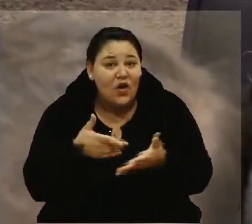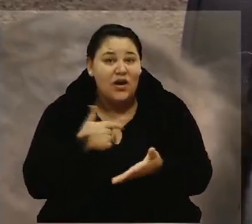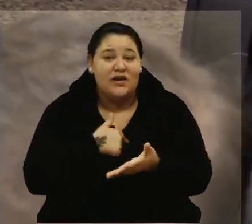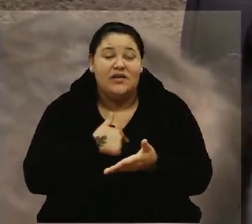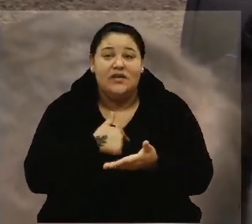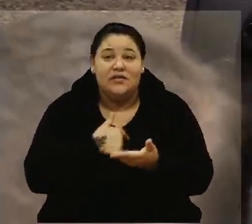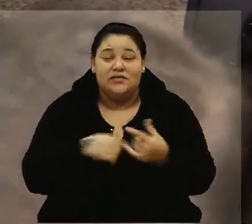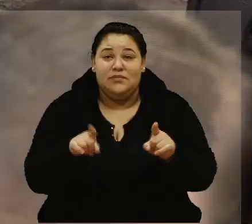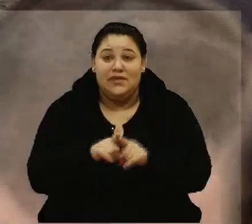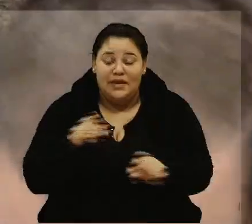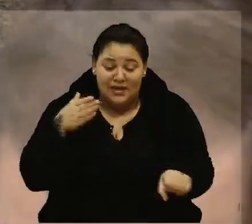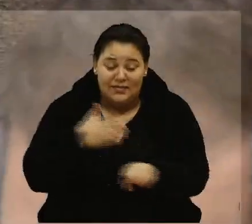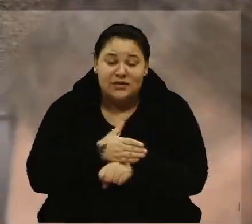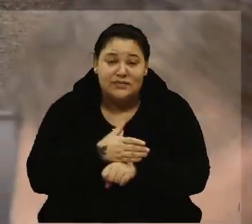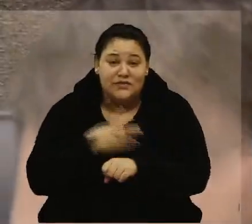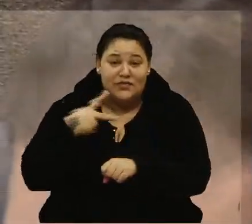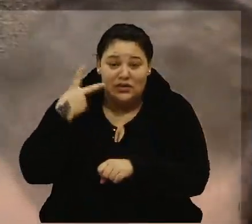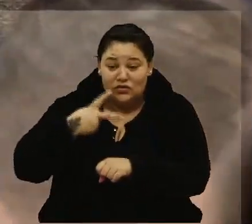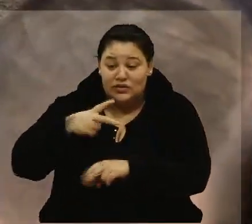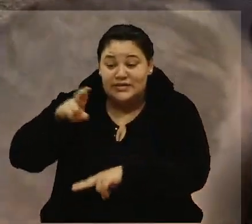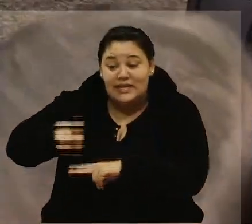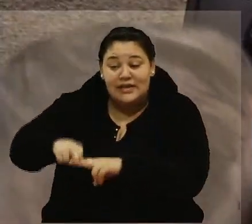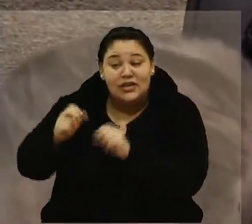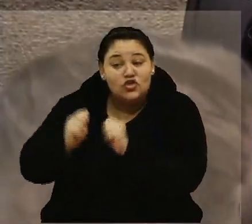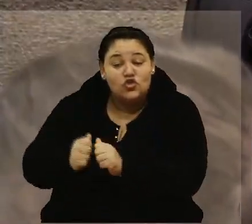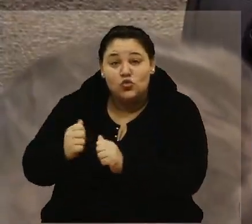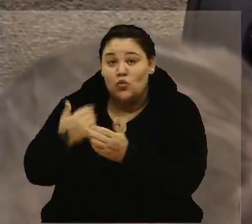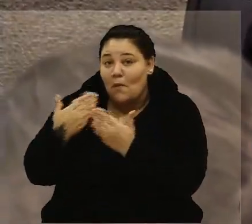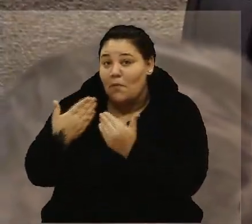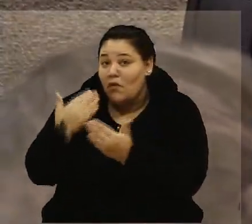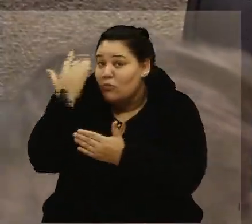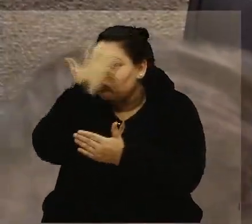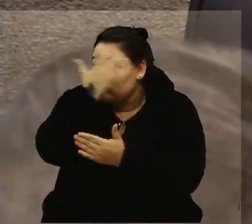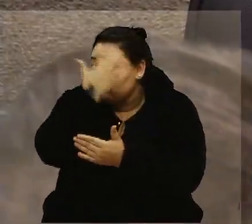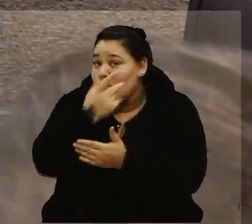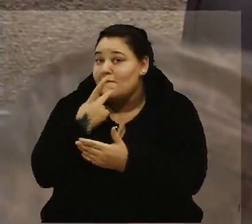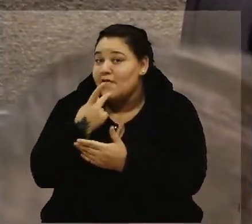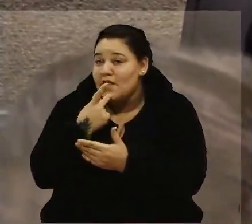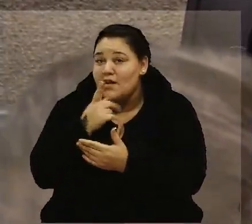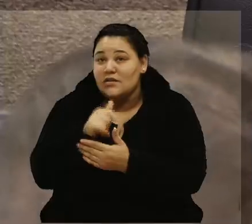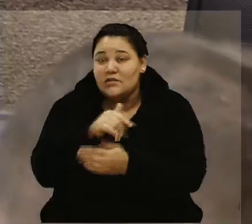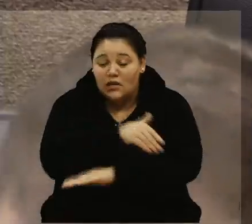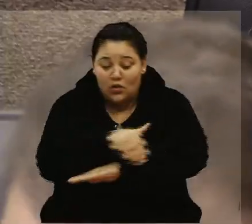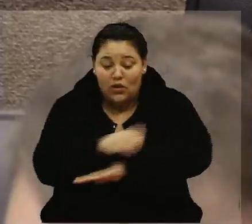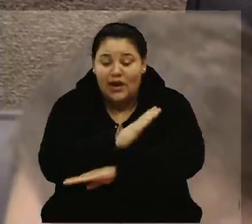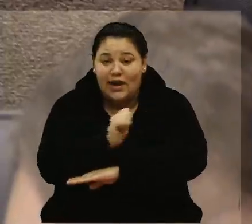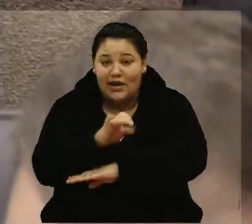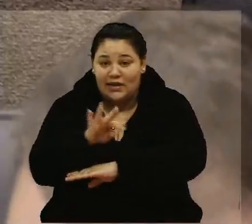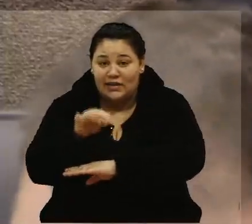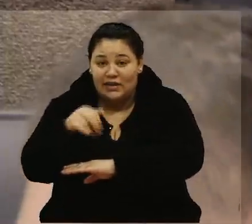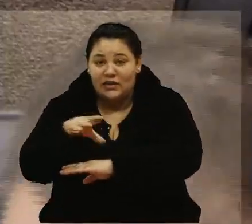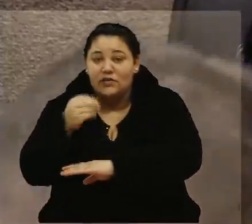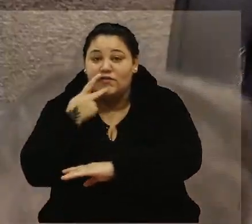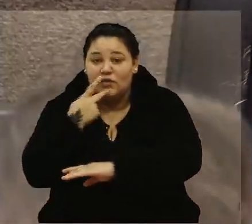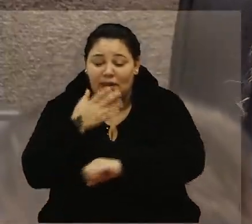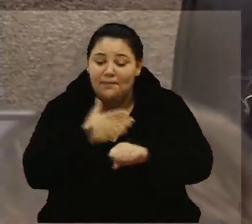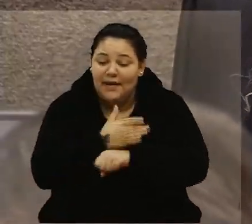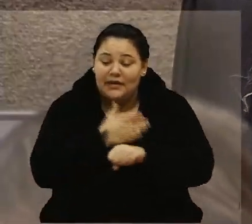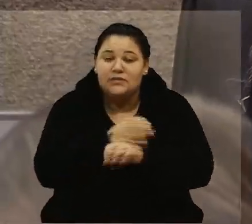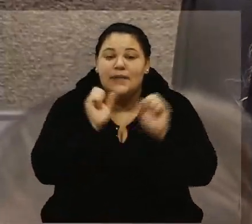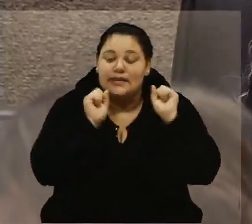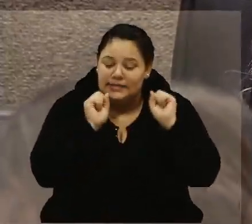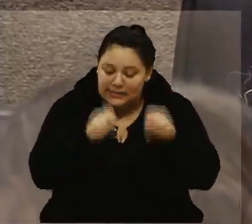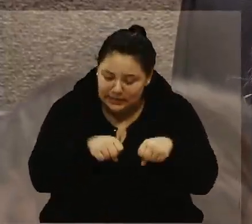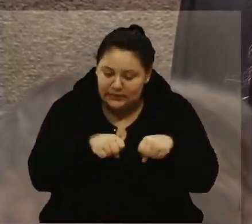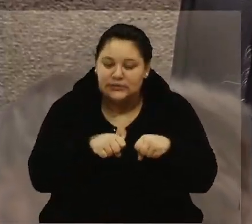vereadora, ainda em janeiro, sentei com ele, falei da questão da Caetano Melo Filho, e ele disse que eu poderia ficar tranquila que ela estaria no pacote de obras que seria